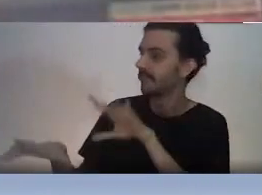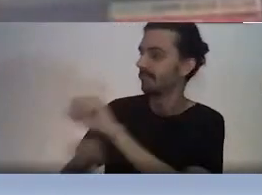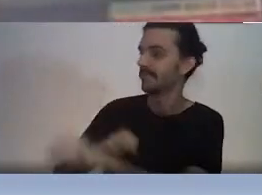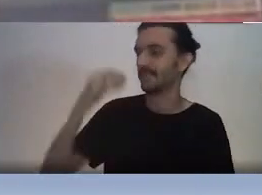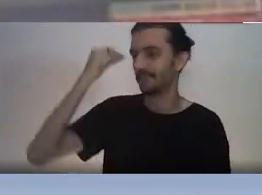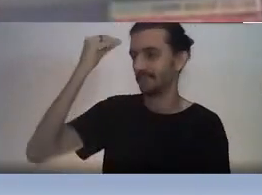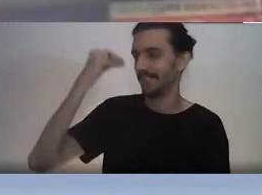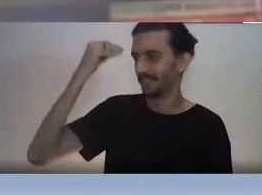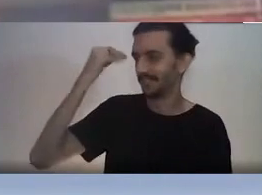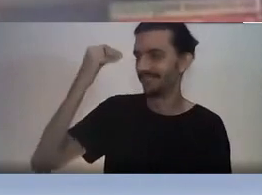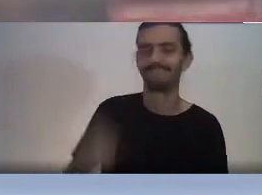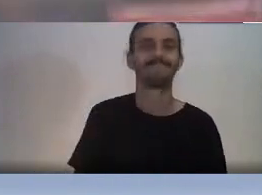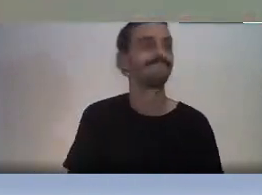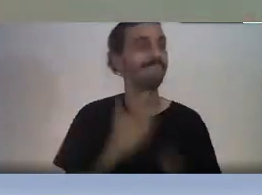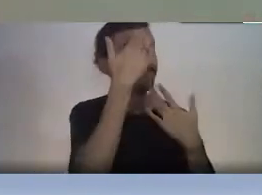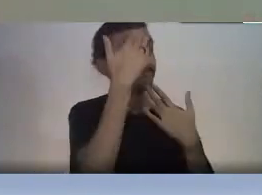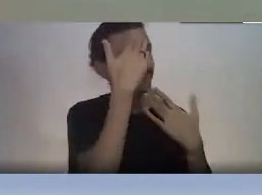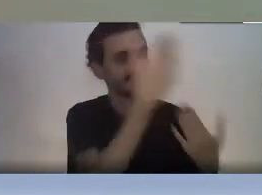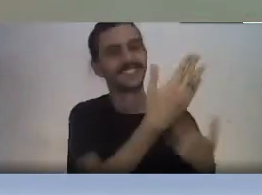psicólogo. Muito obrigado.